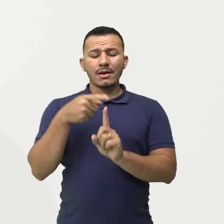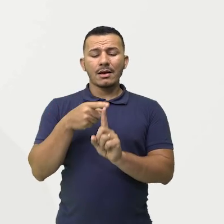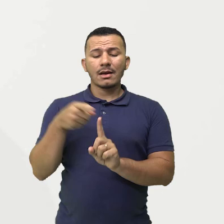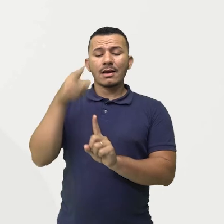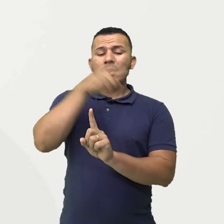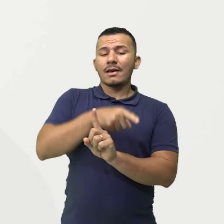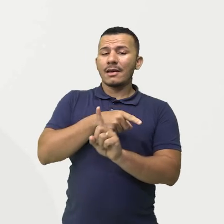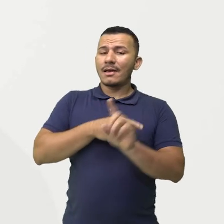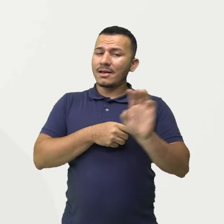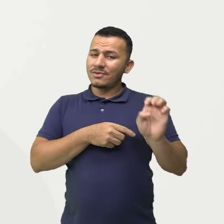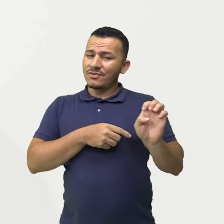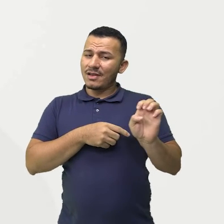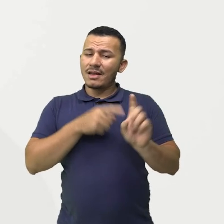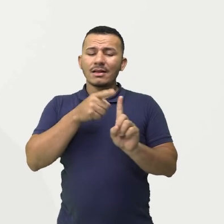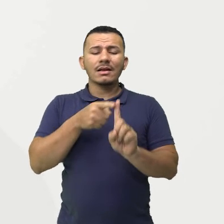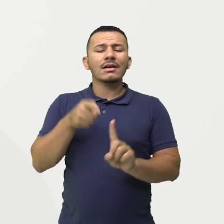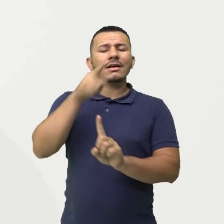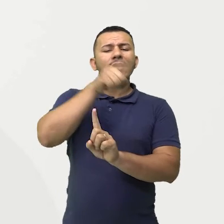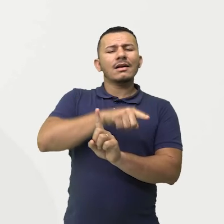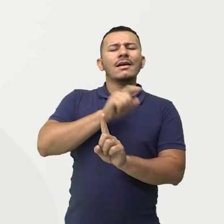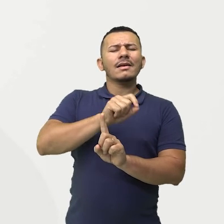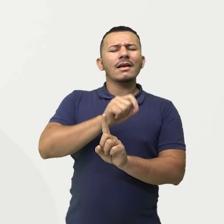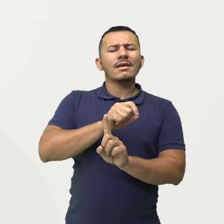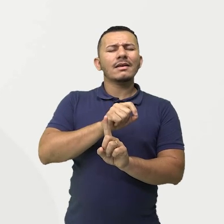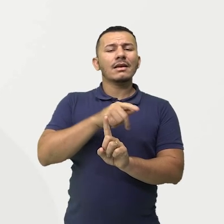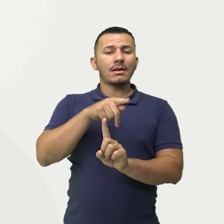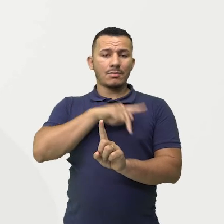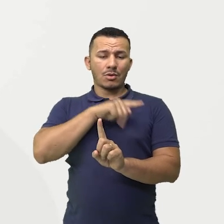esquerda. Portanto, é o